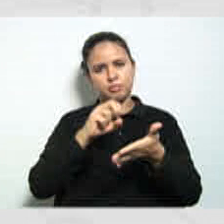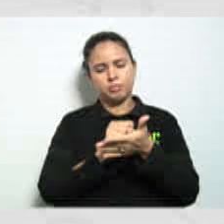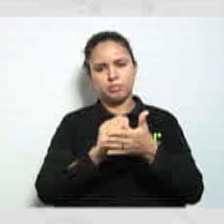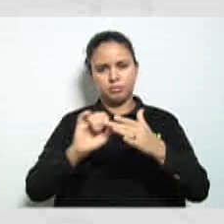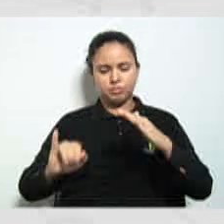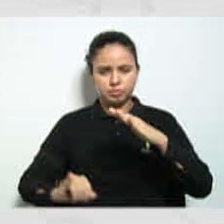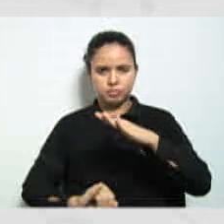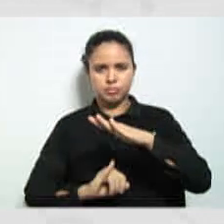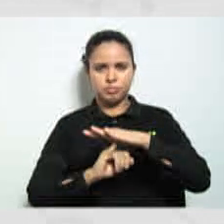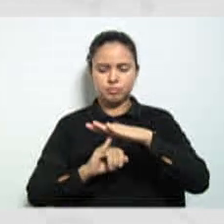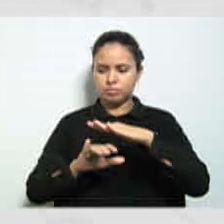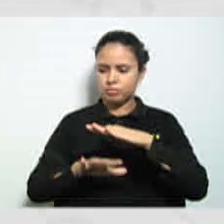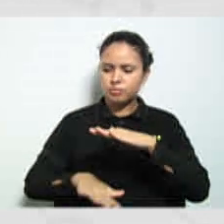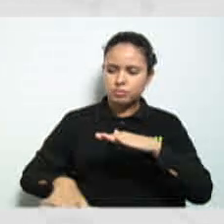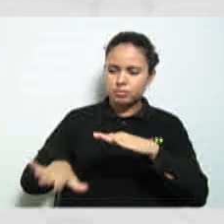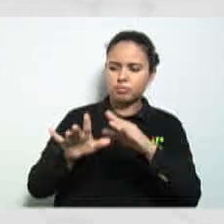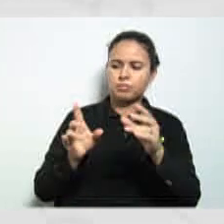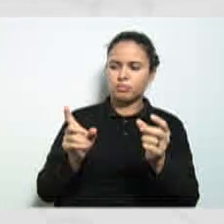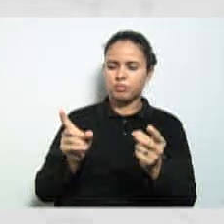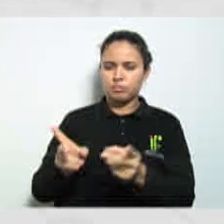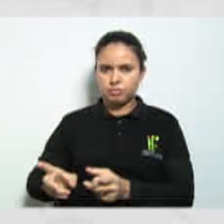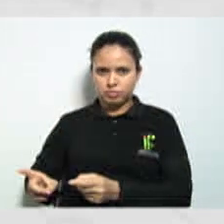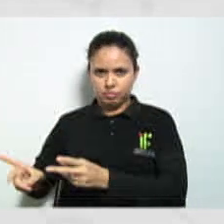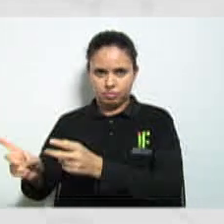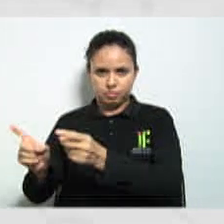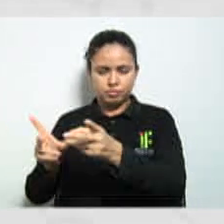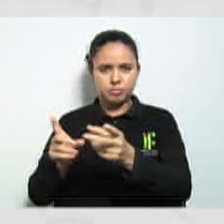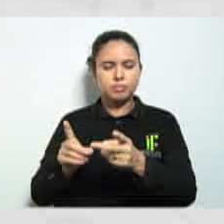órgão do comércio, correto?